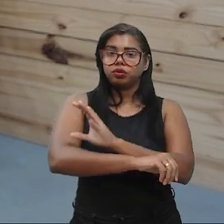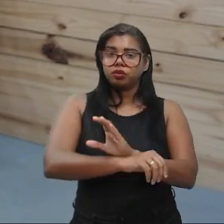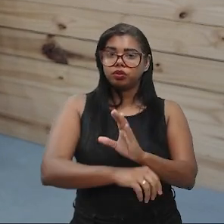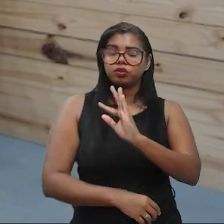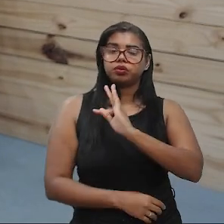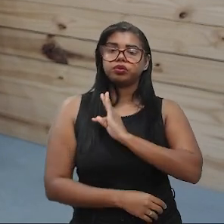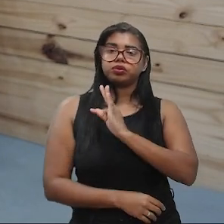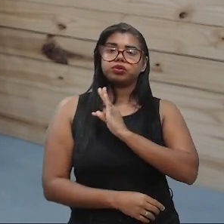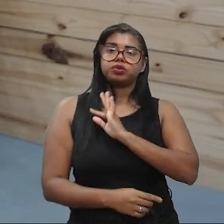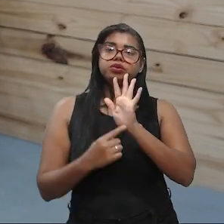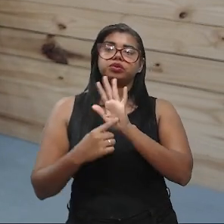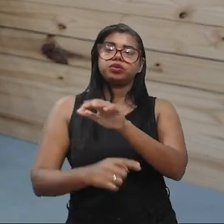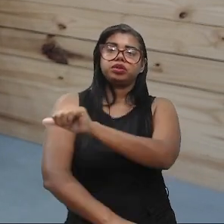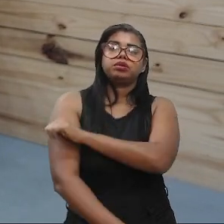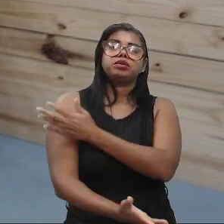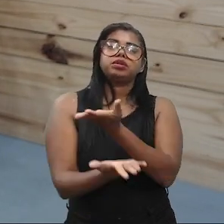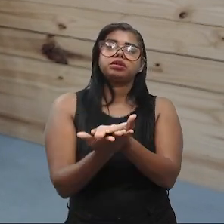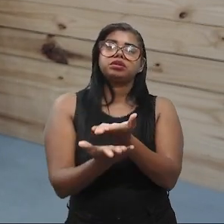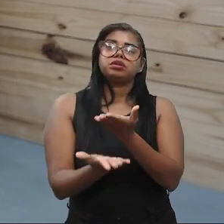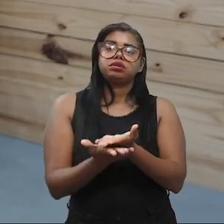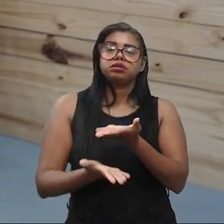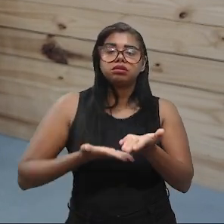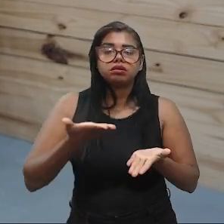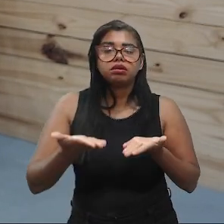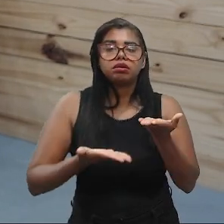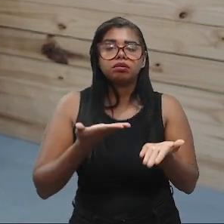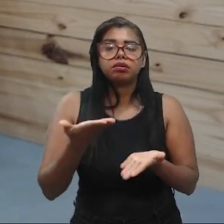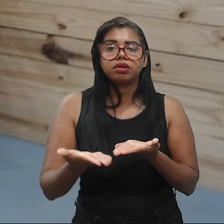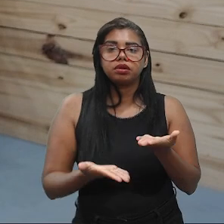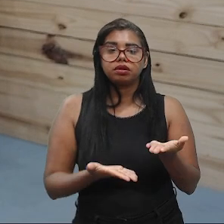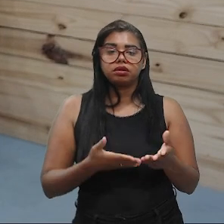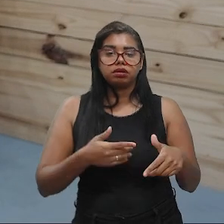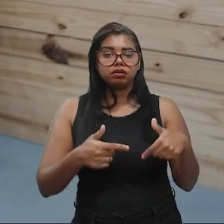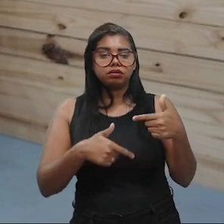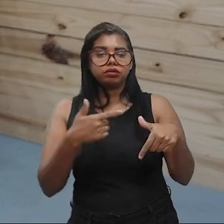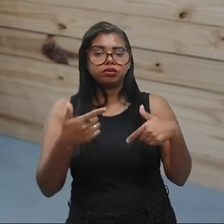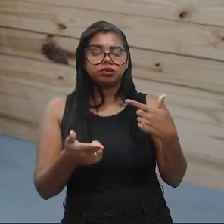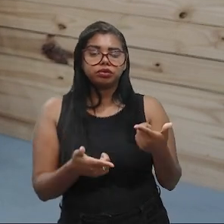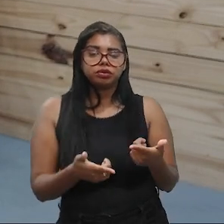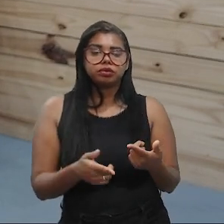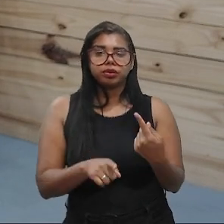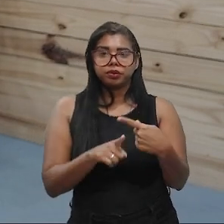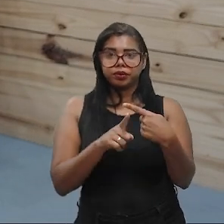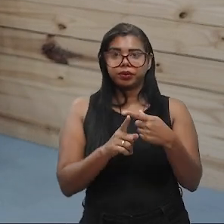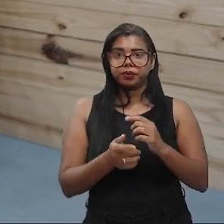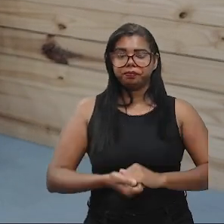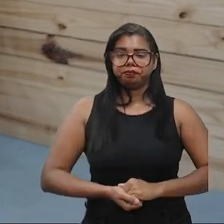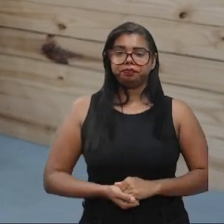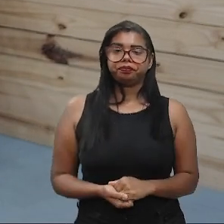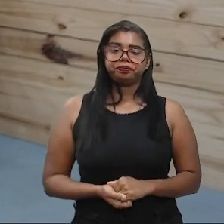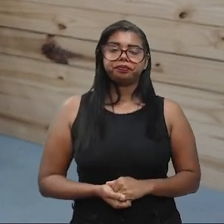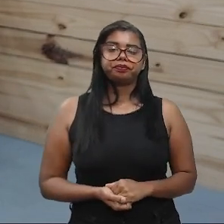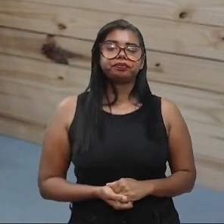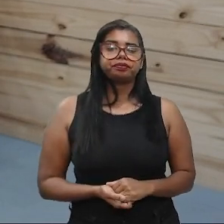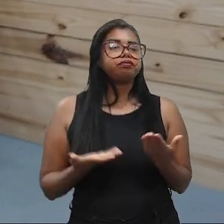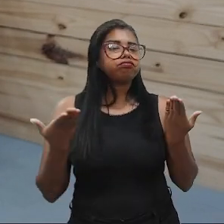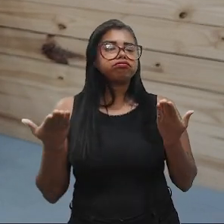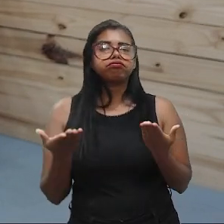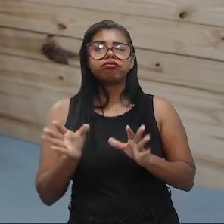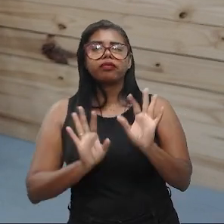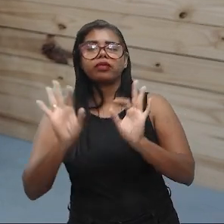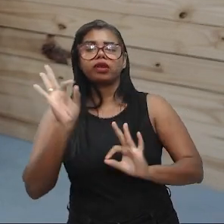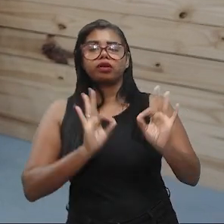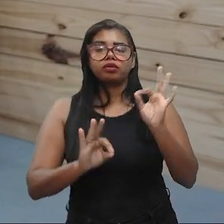já demonstra que o aluno ele está acompanhando as tendências do mercado a este cenário. Por que isso? Porque qual a organização